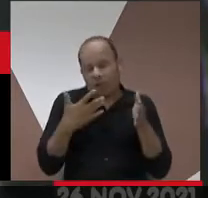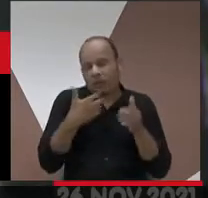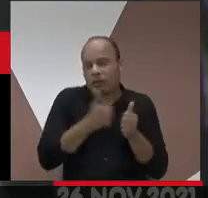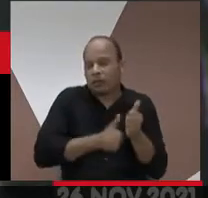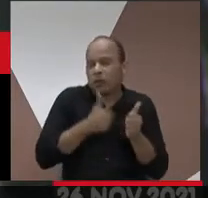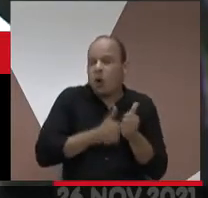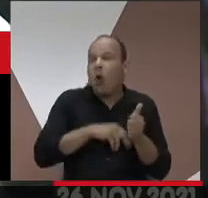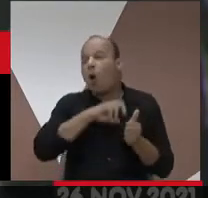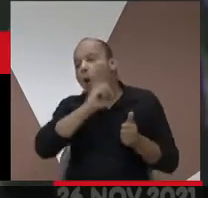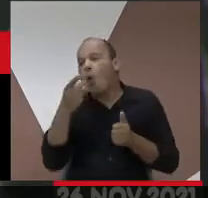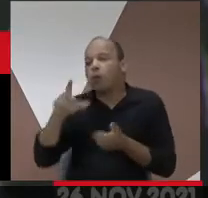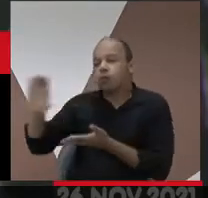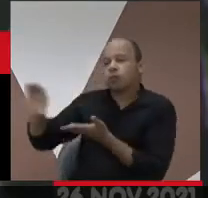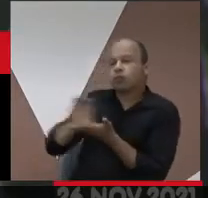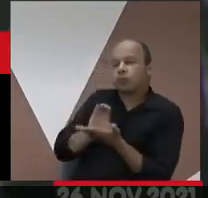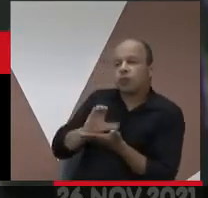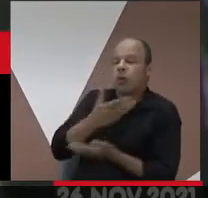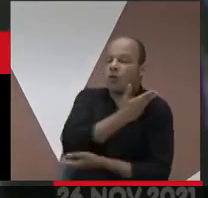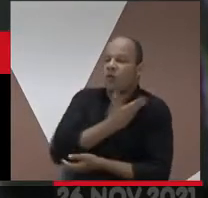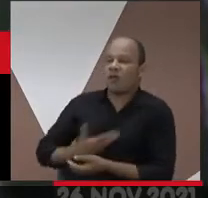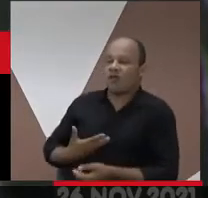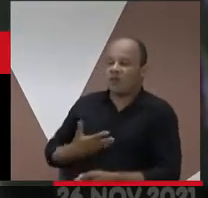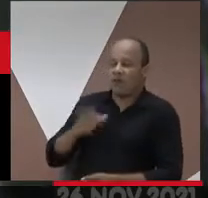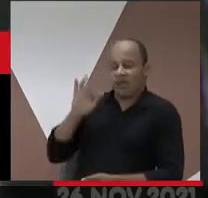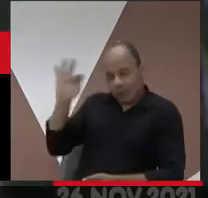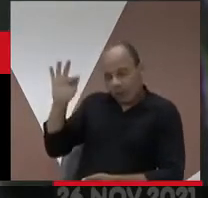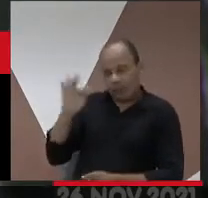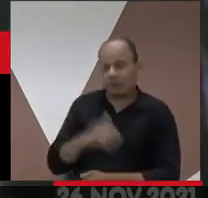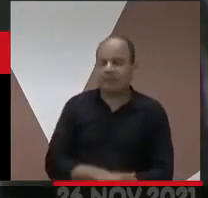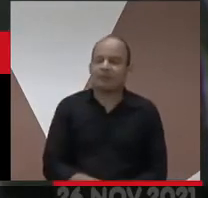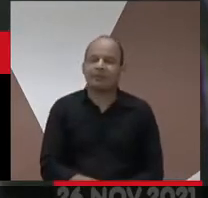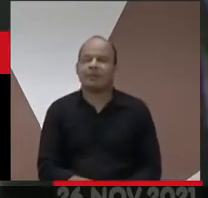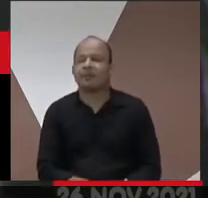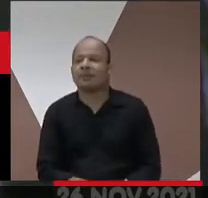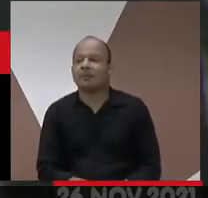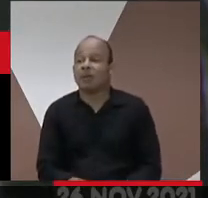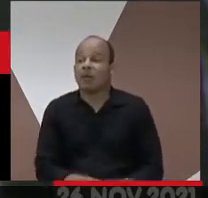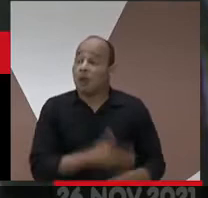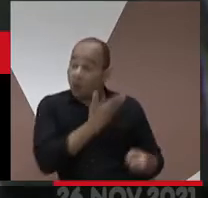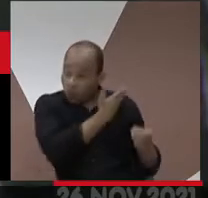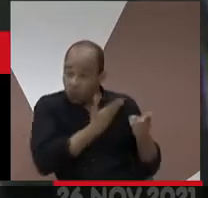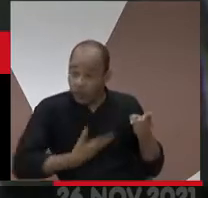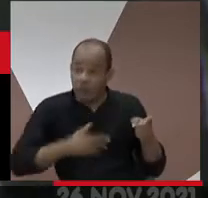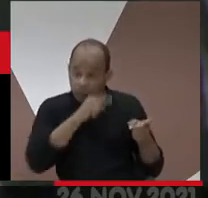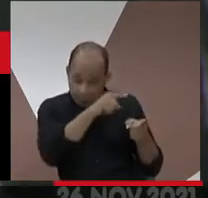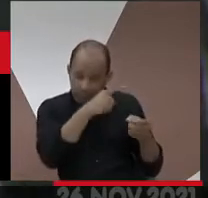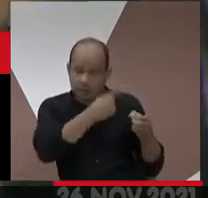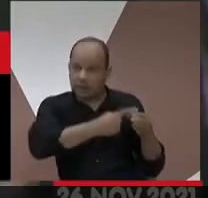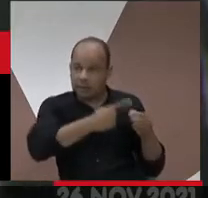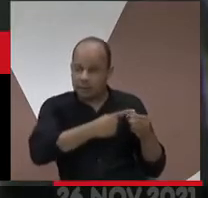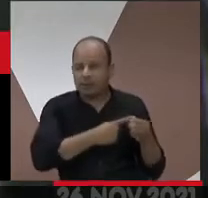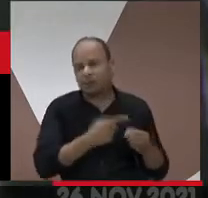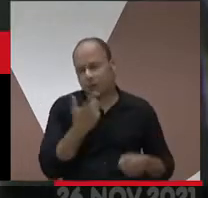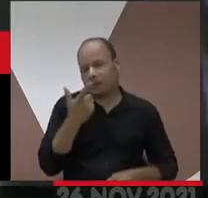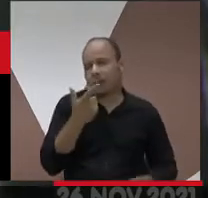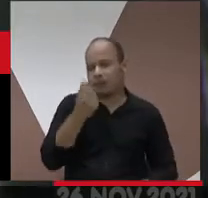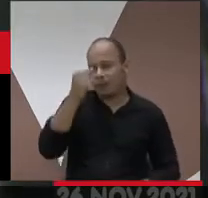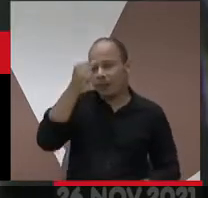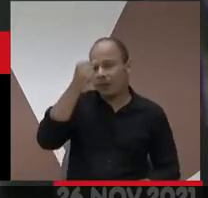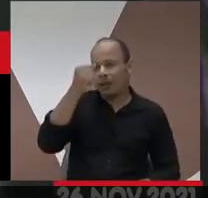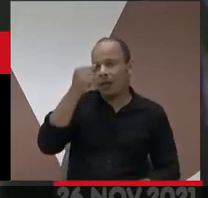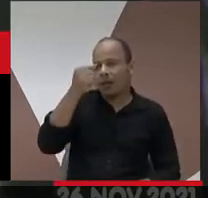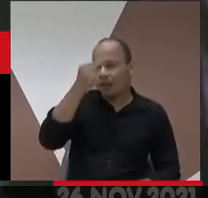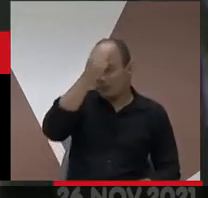recursos do governo federal. O governo do município, na prefeita Marília Campos,